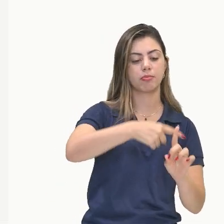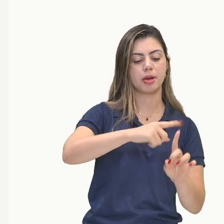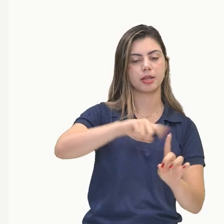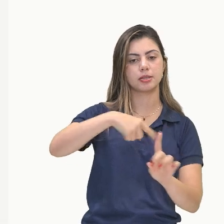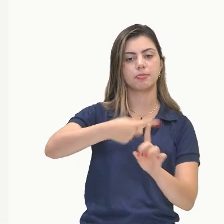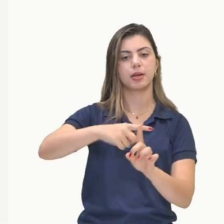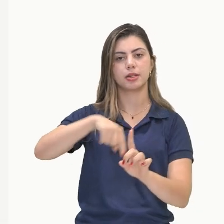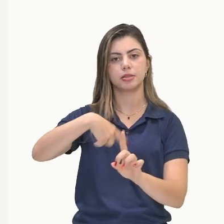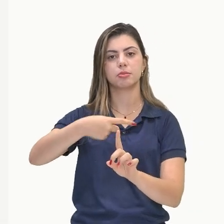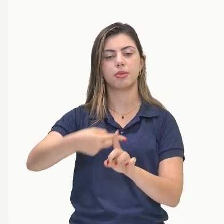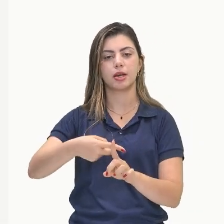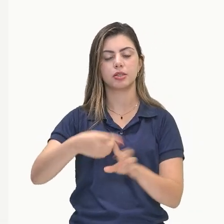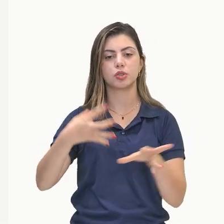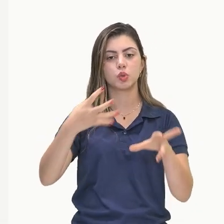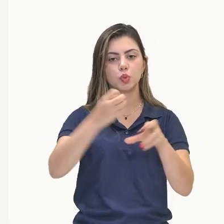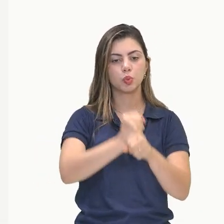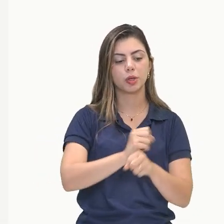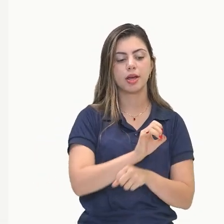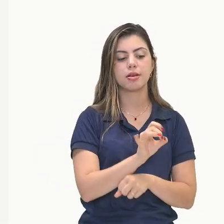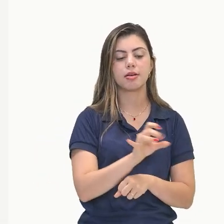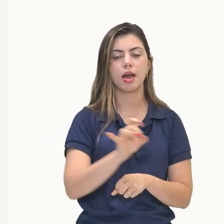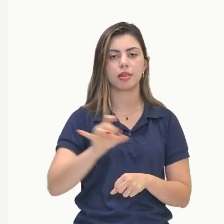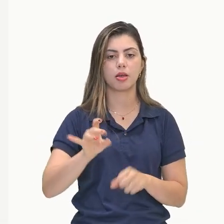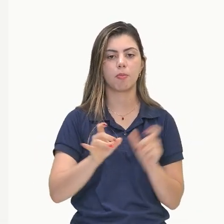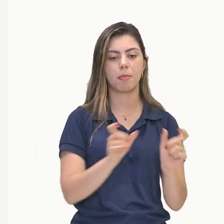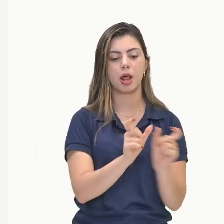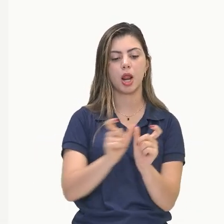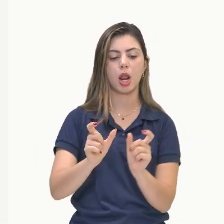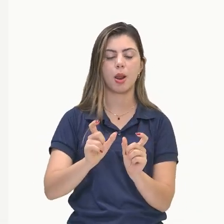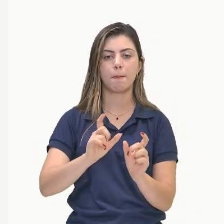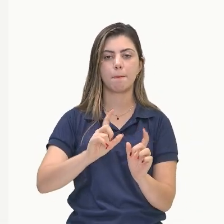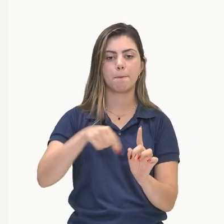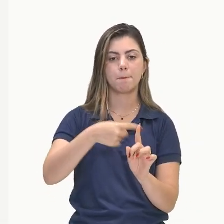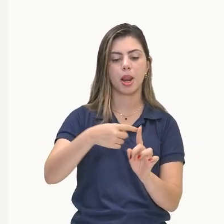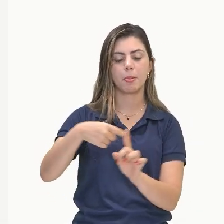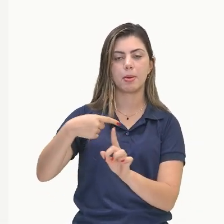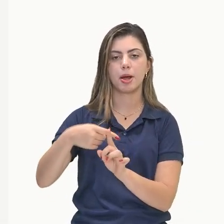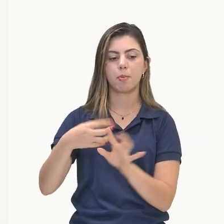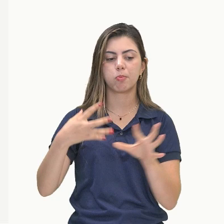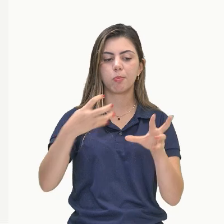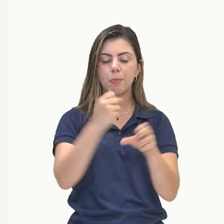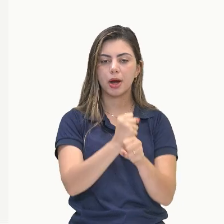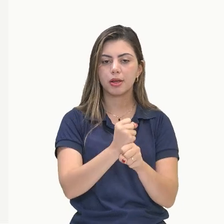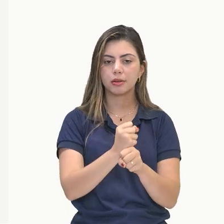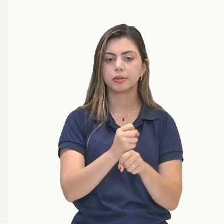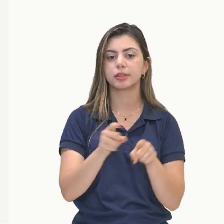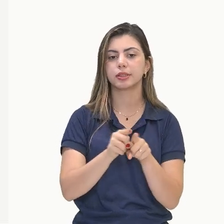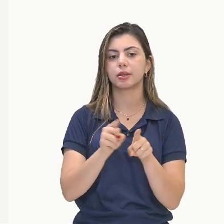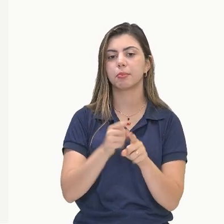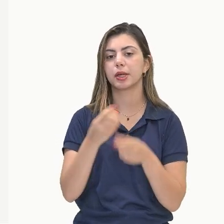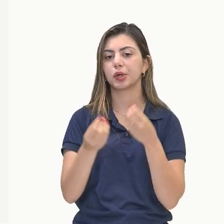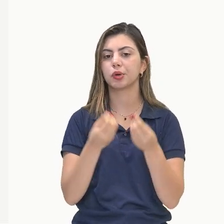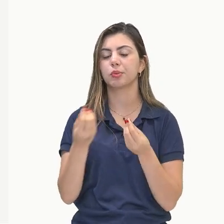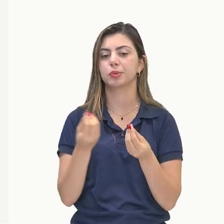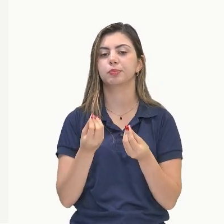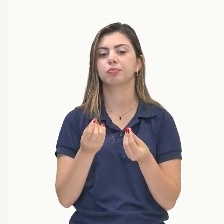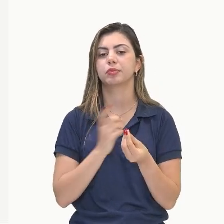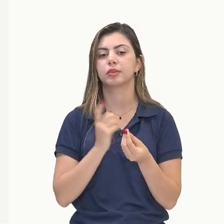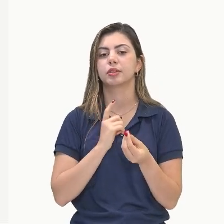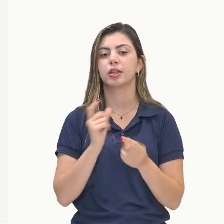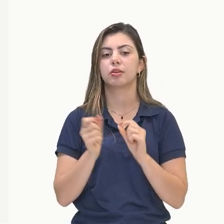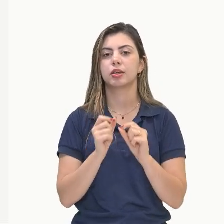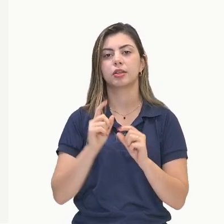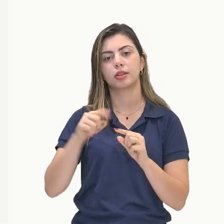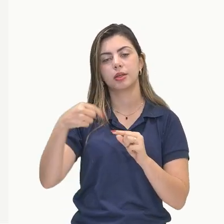inversos da capacitância de cada capacitor associado e depois, no final, eu também inverto essa equação,